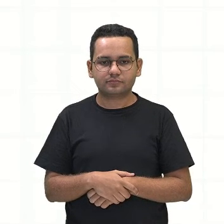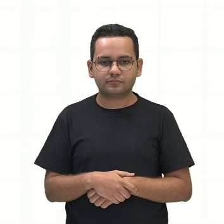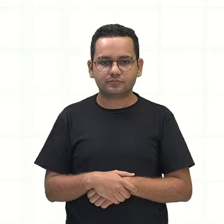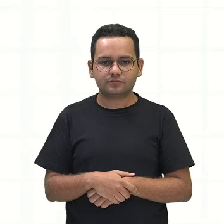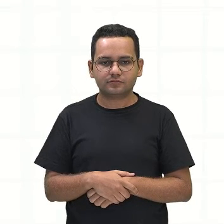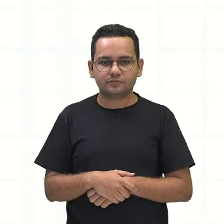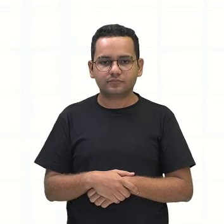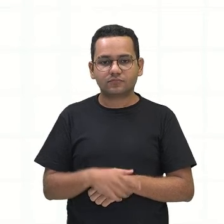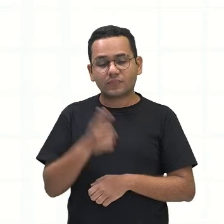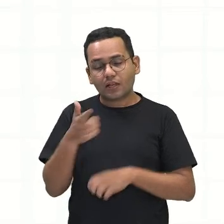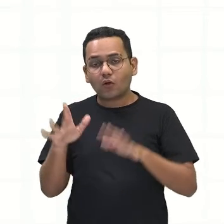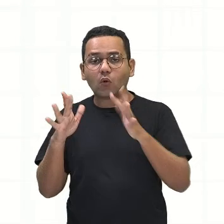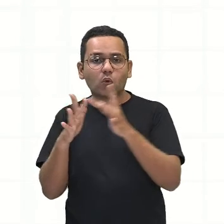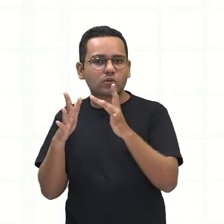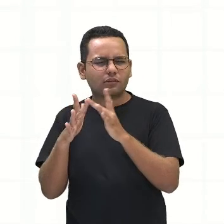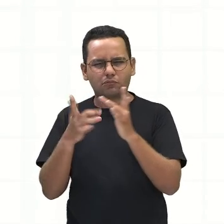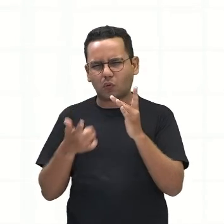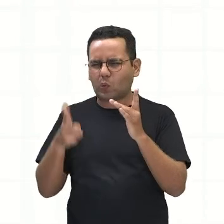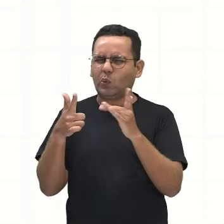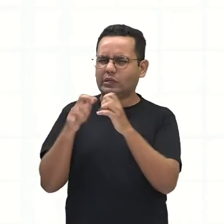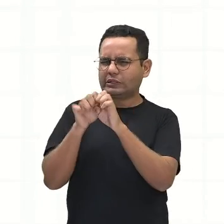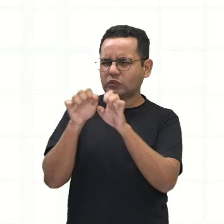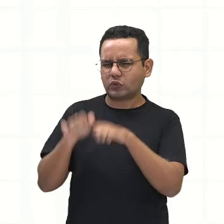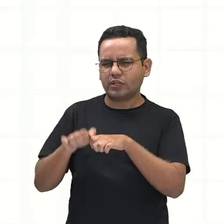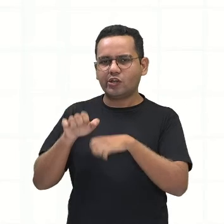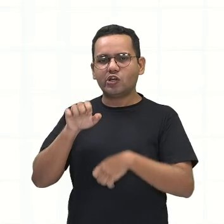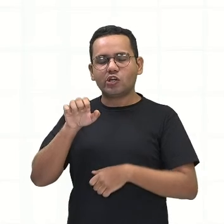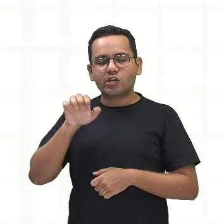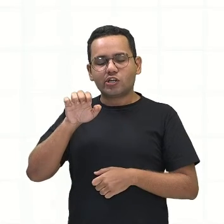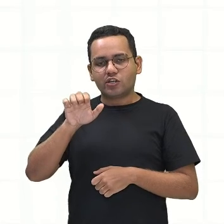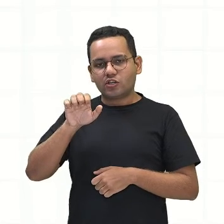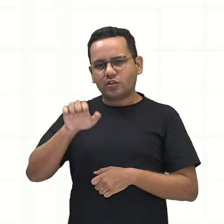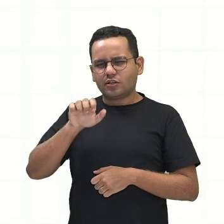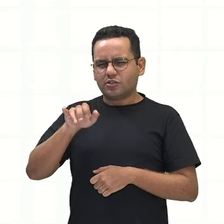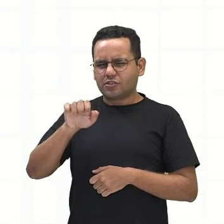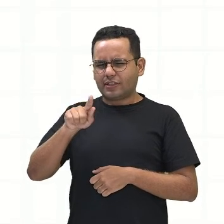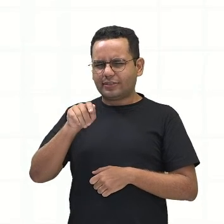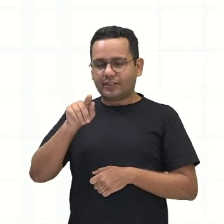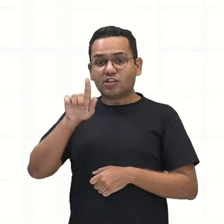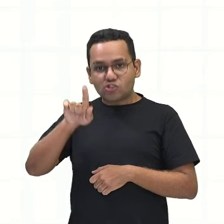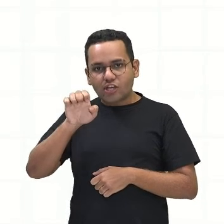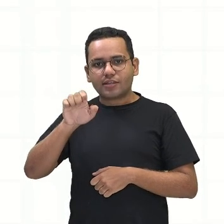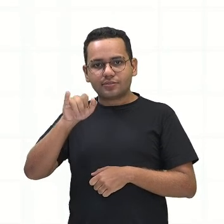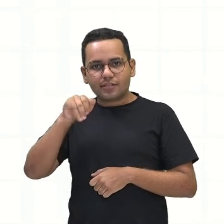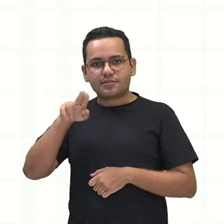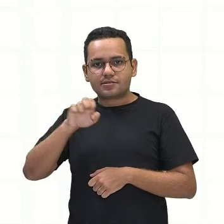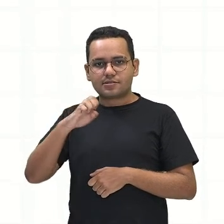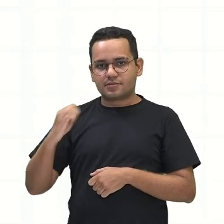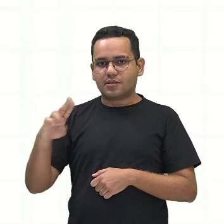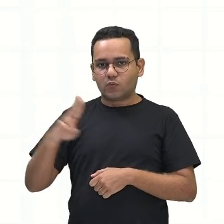gineceu, tá? E esse gineceu, ele vai então,